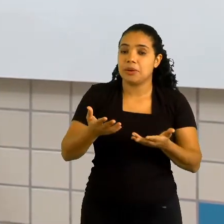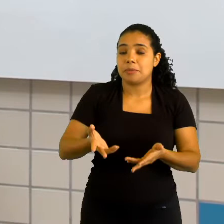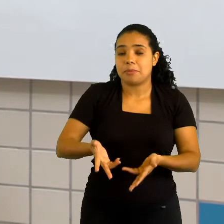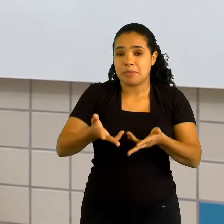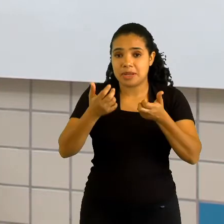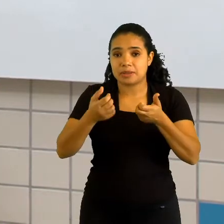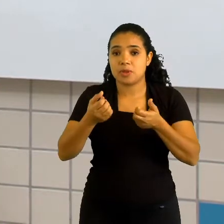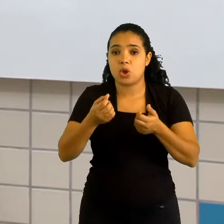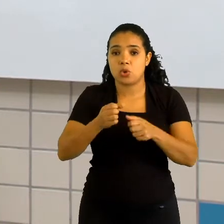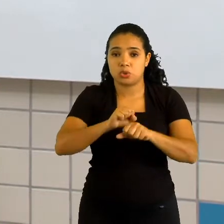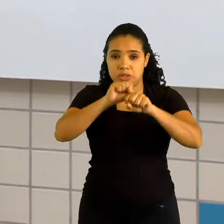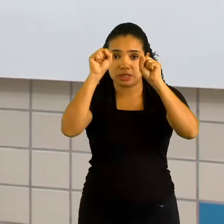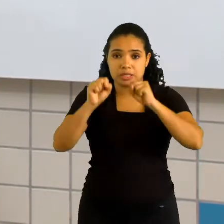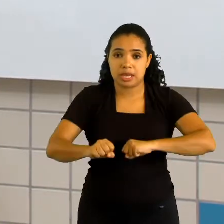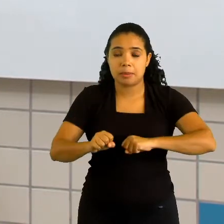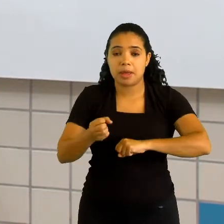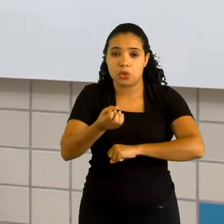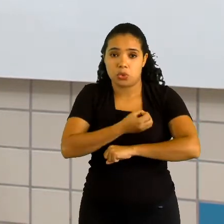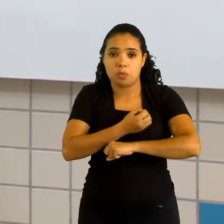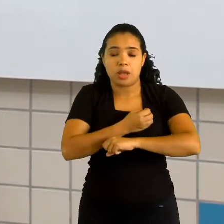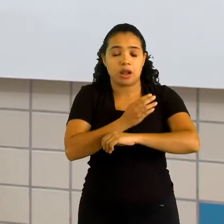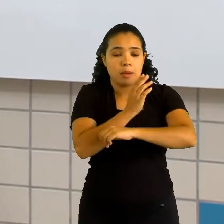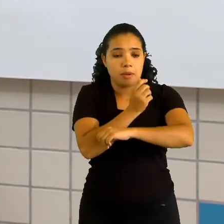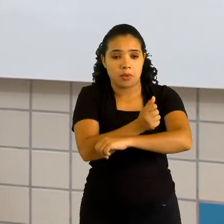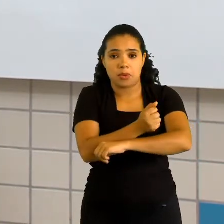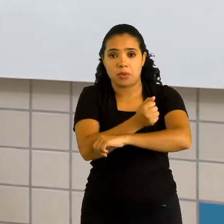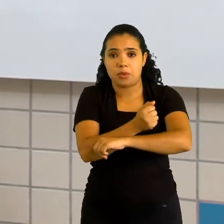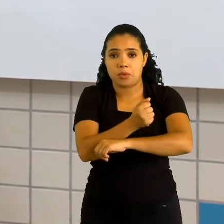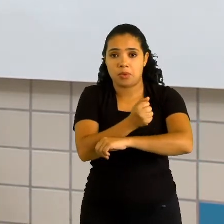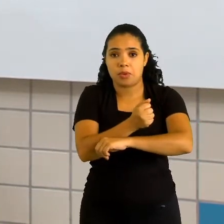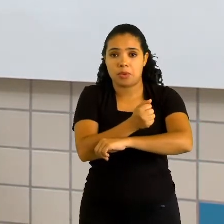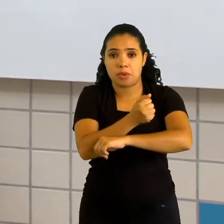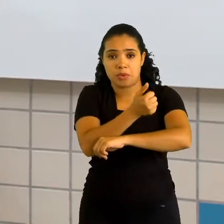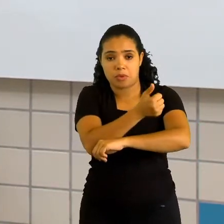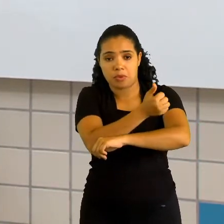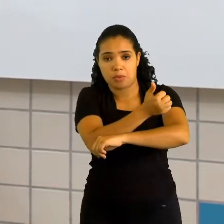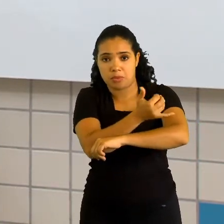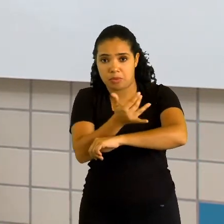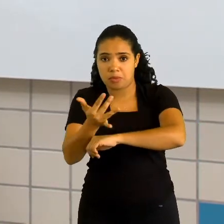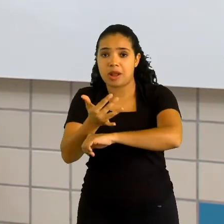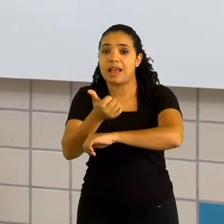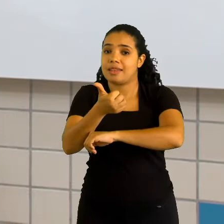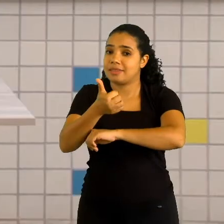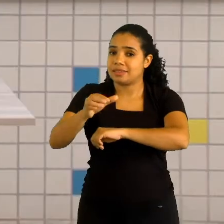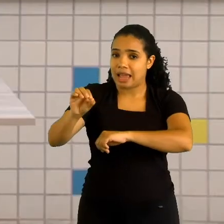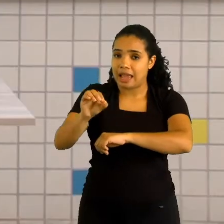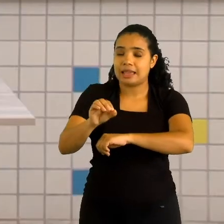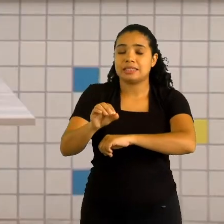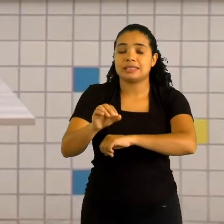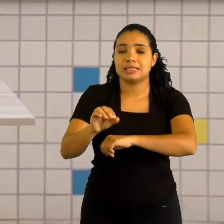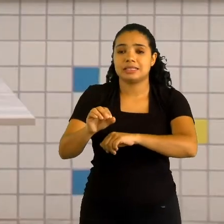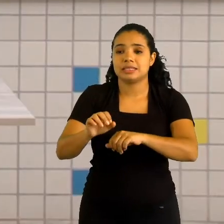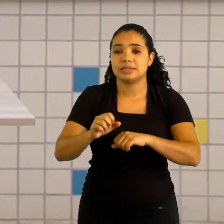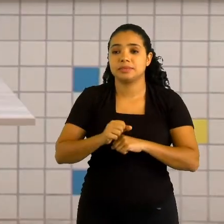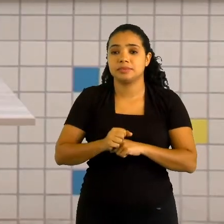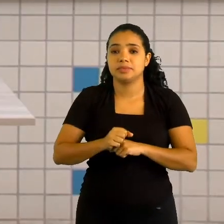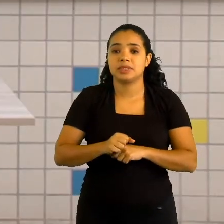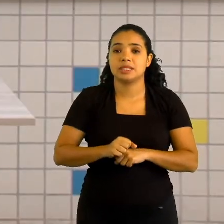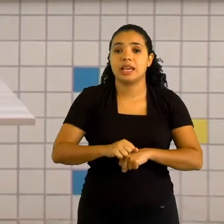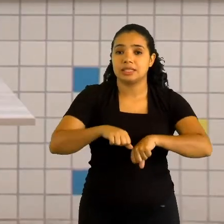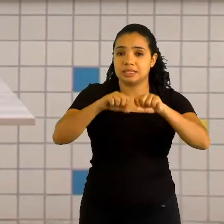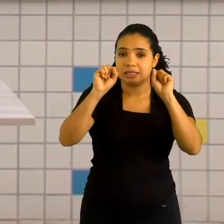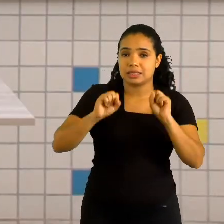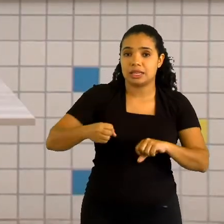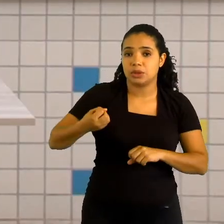posicional. O nosso sistema de numeração é um sistema de numeração de base 10. O nome do nosso sistema de numeração é Sistema de